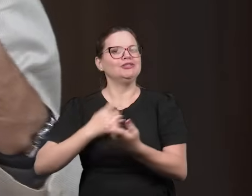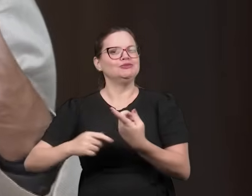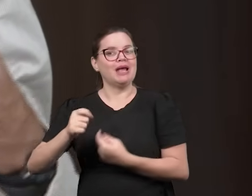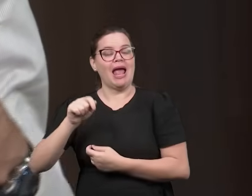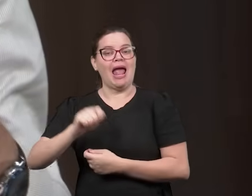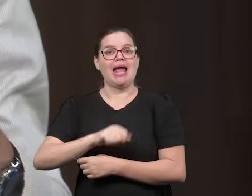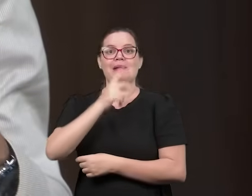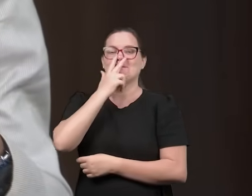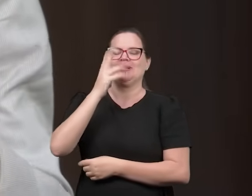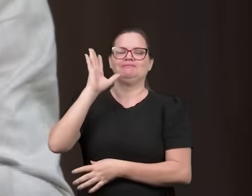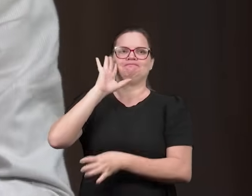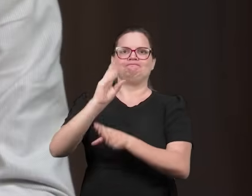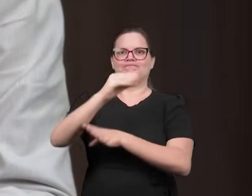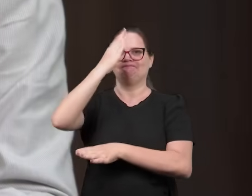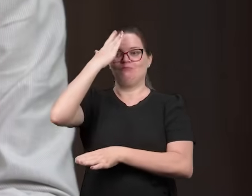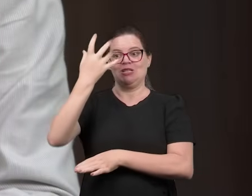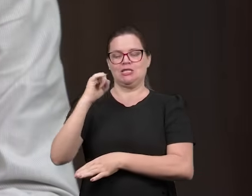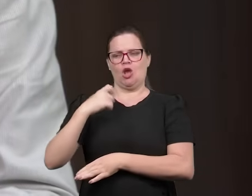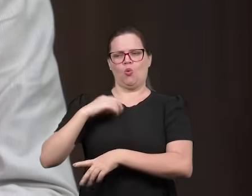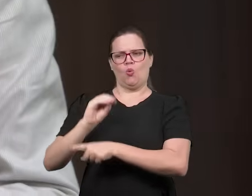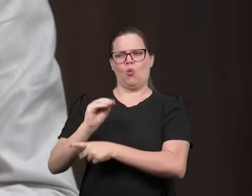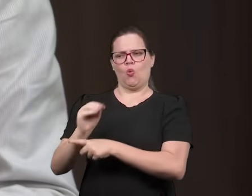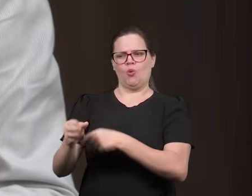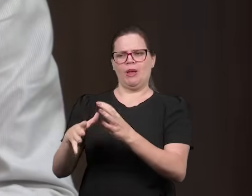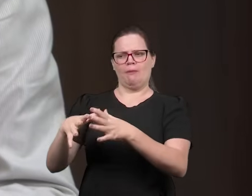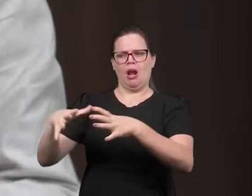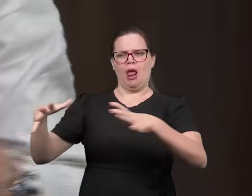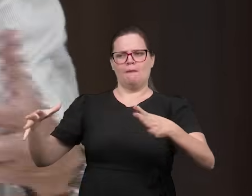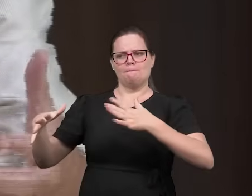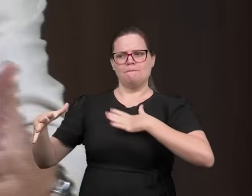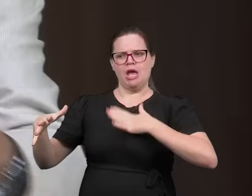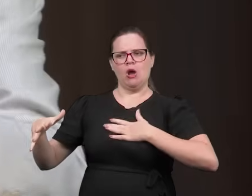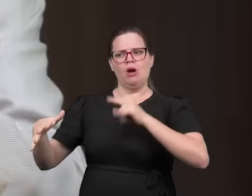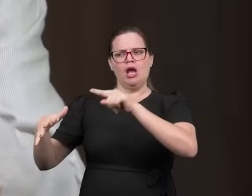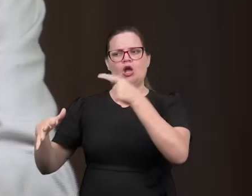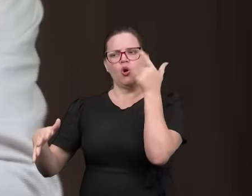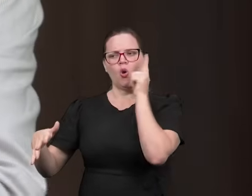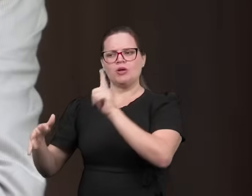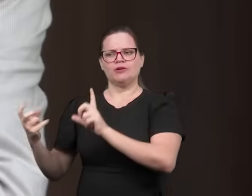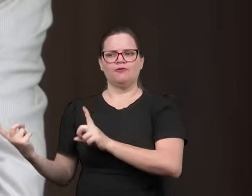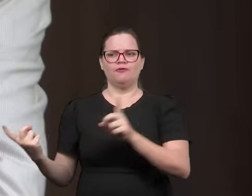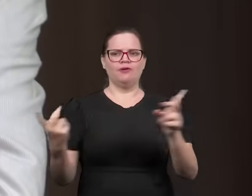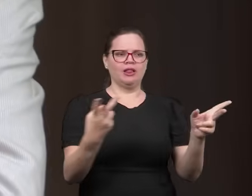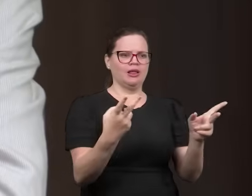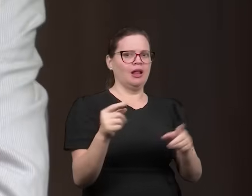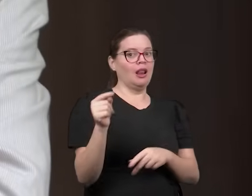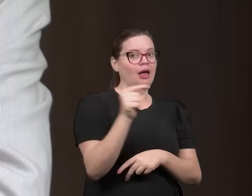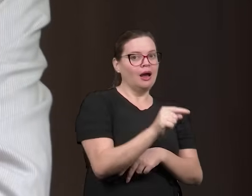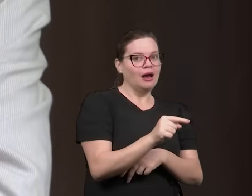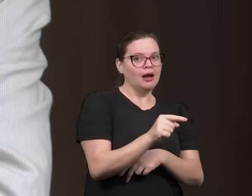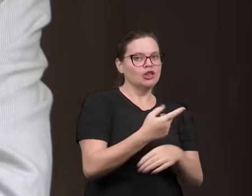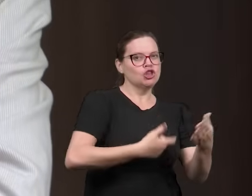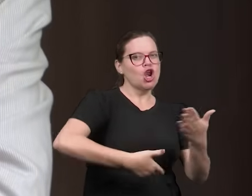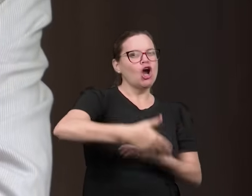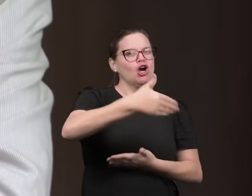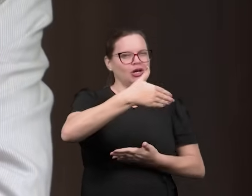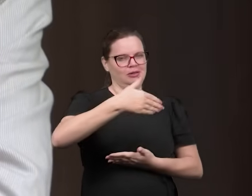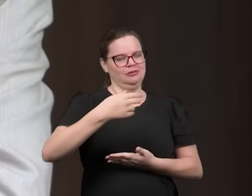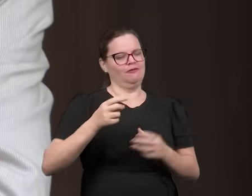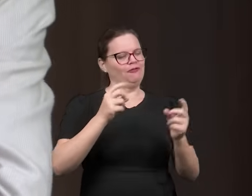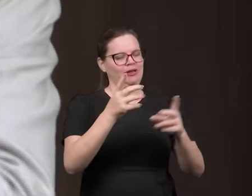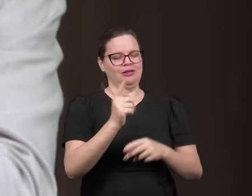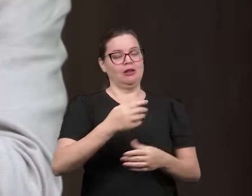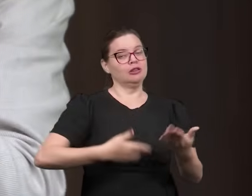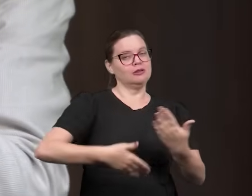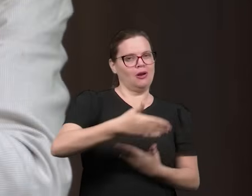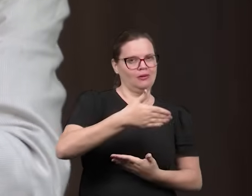que ele viu a demanda no mercado e teve o outro, que aí agora sim que é o